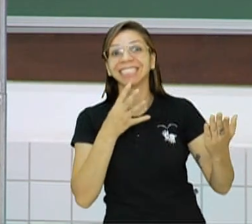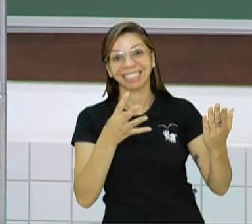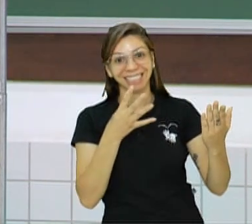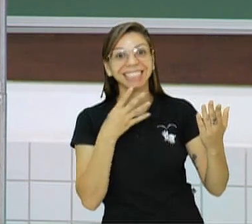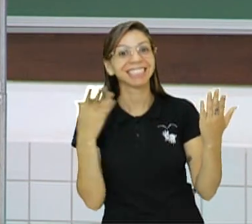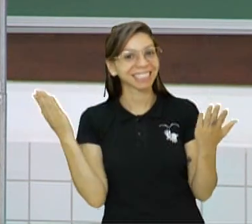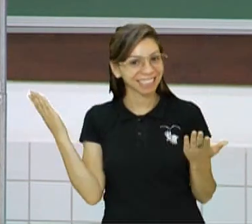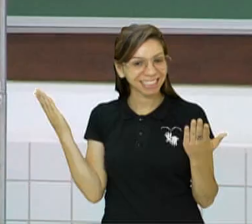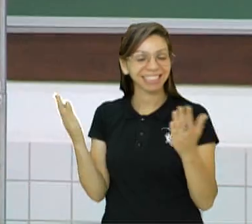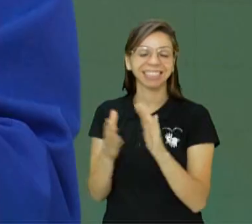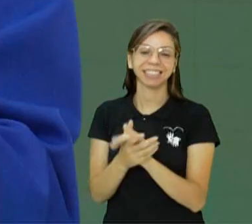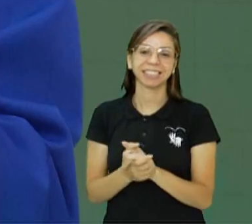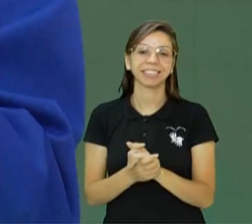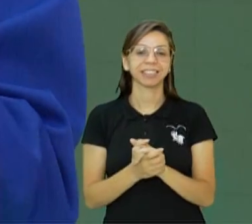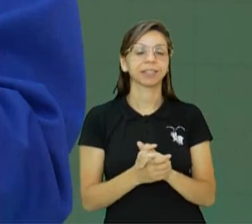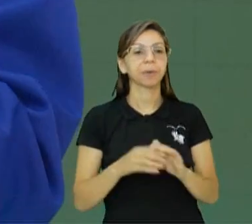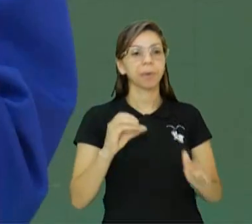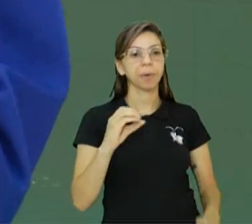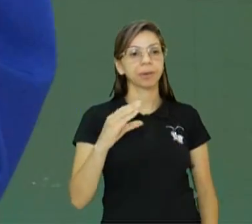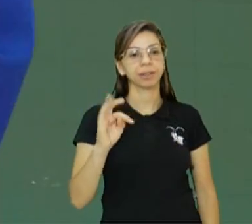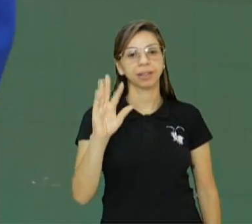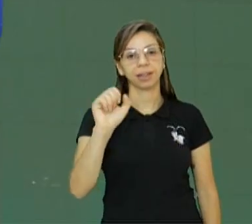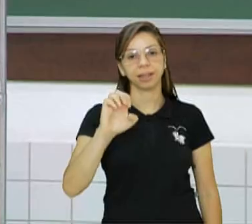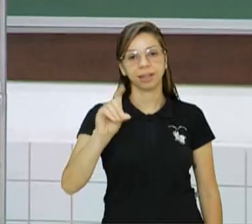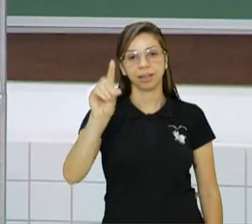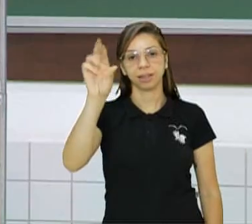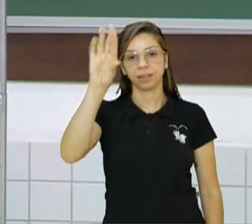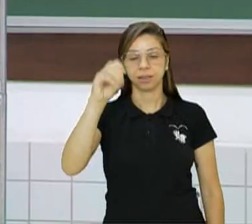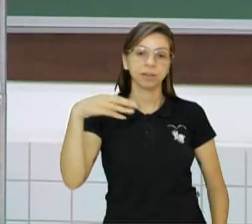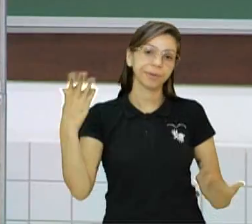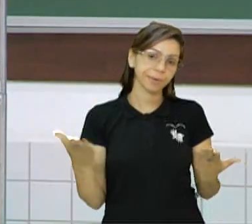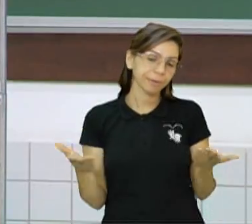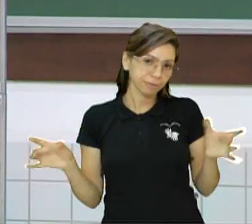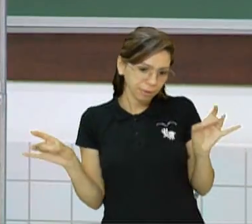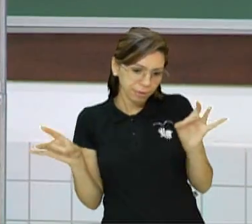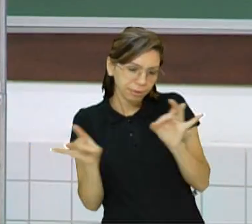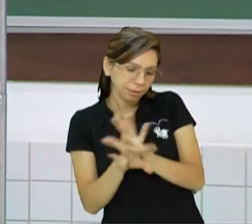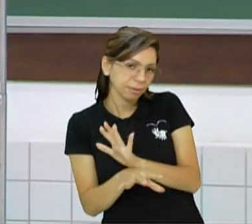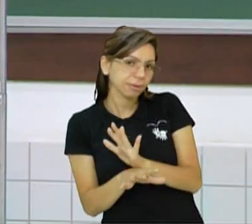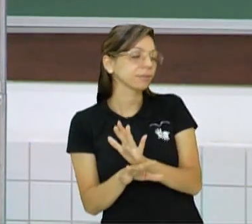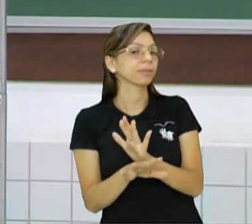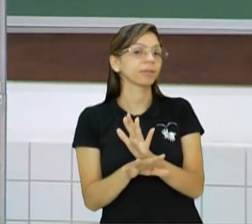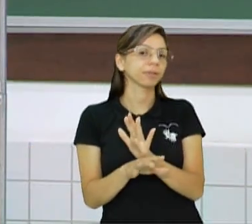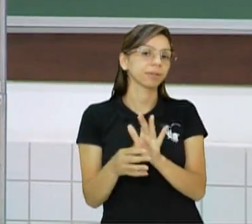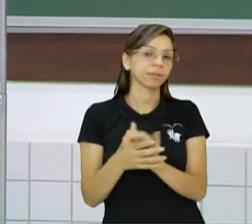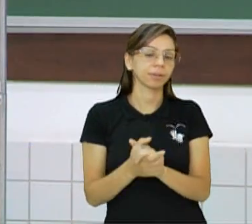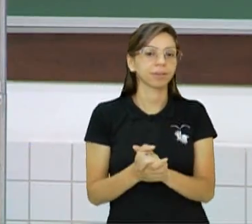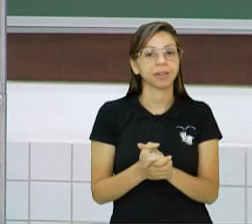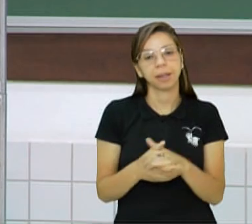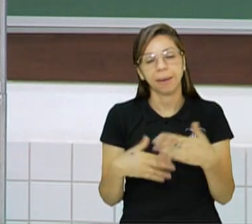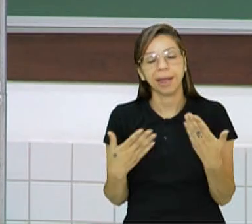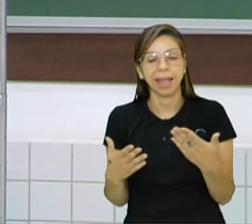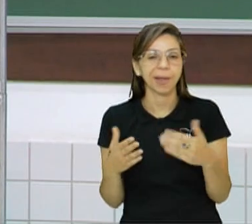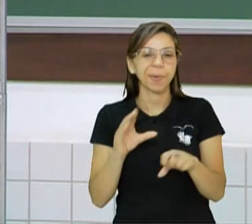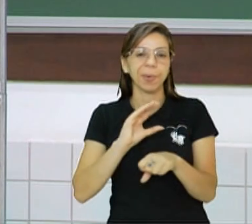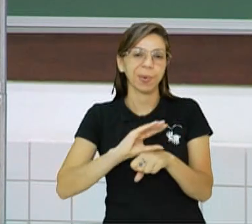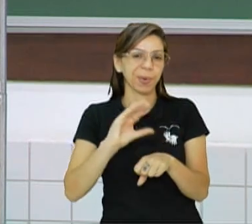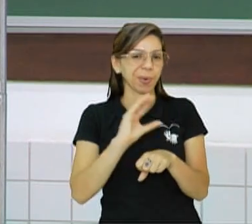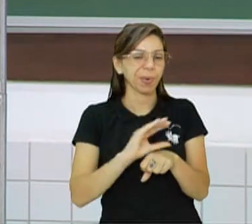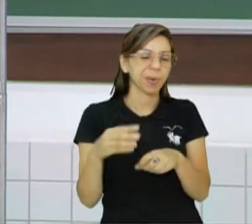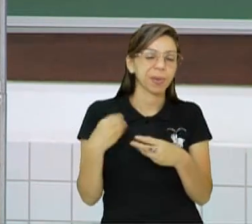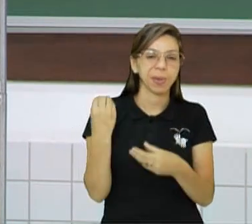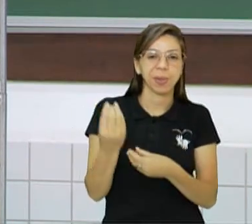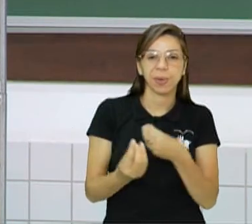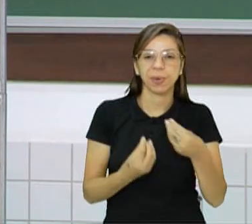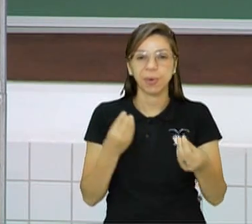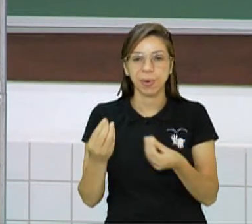hein? Esse é o nosso octaedro. E com isso nós terminamos praticamente uma oficina, né, da